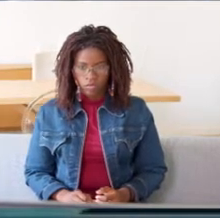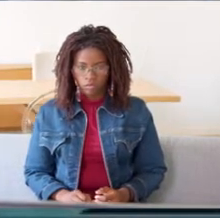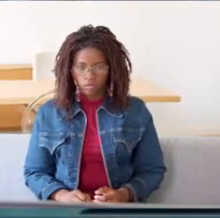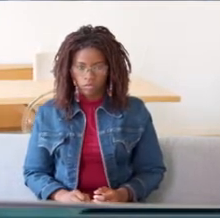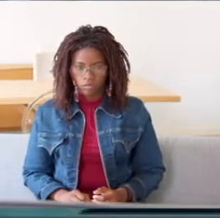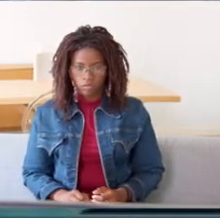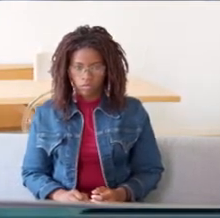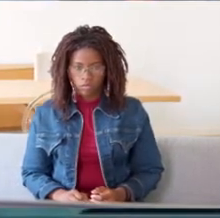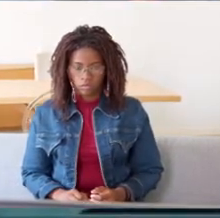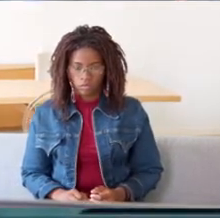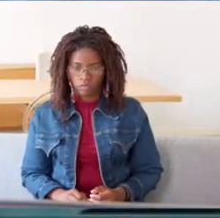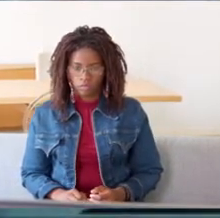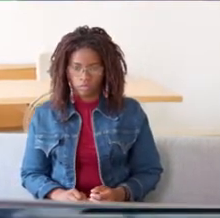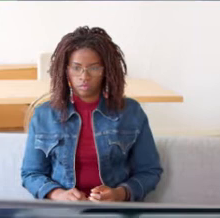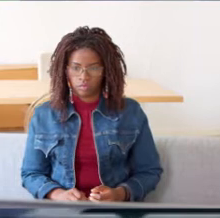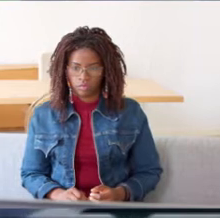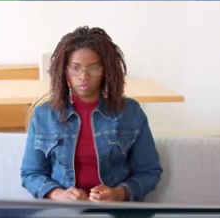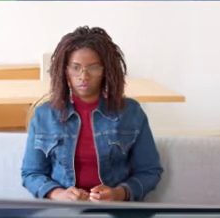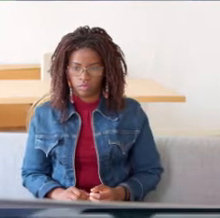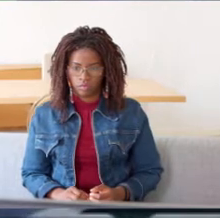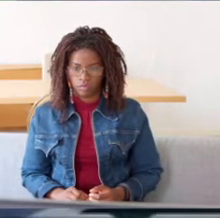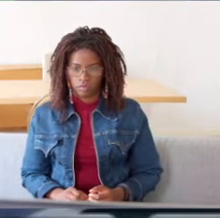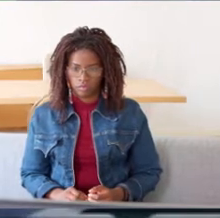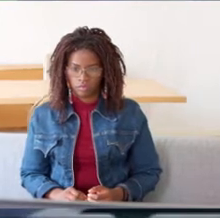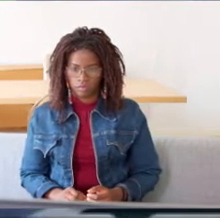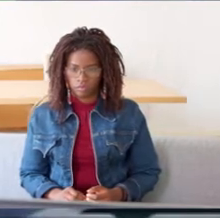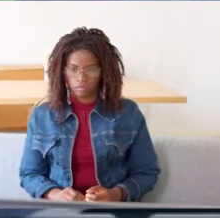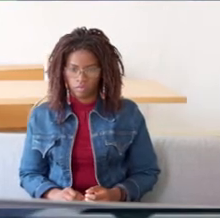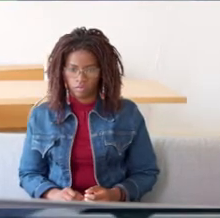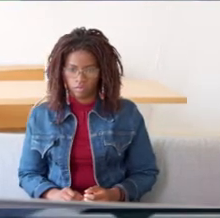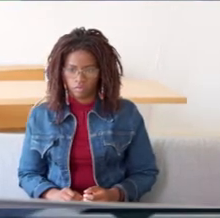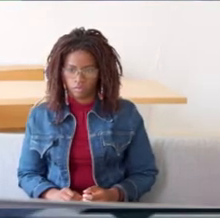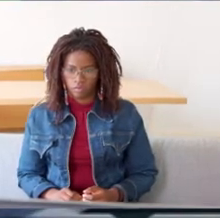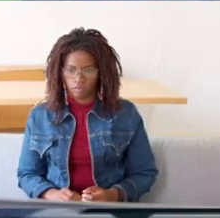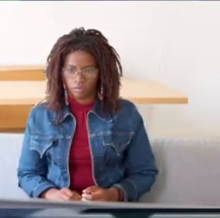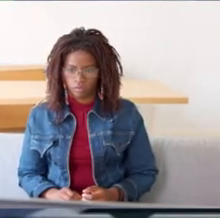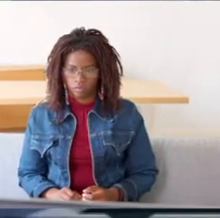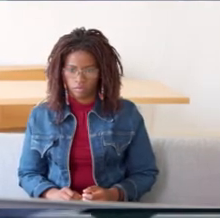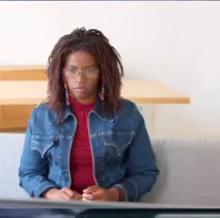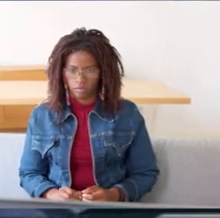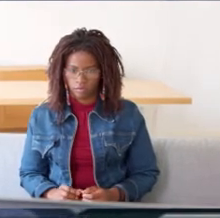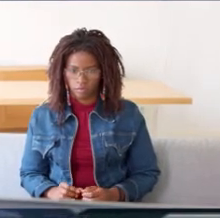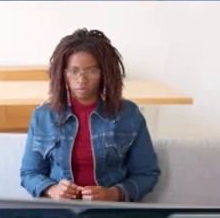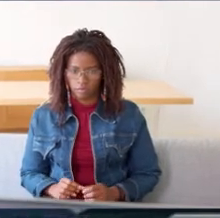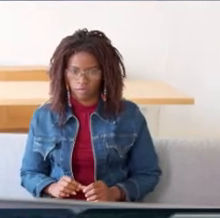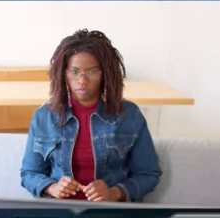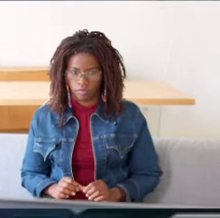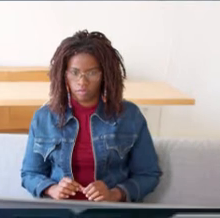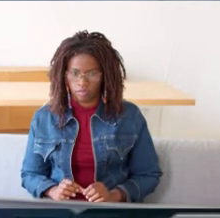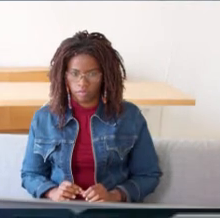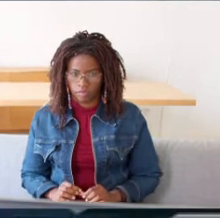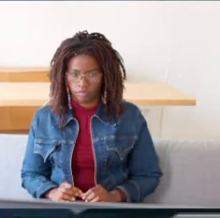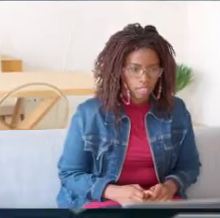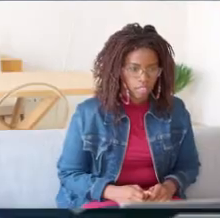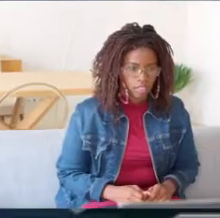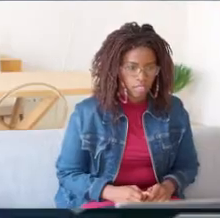por exemplo nas últimas duas finais O Flamengo ganhou transferência Então você quer ganhar os jogos que não decide o que quer ganhar o jogo decisivo pode fazer as coisas também O